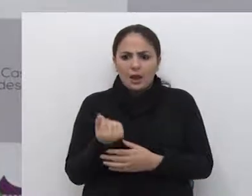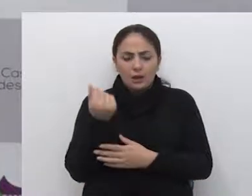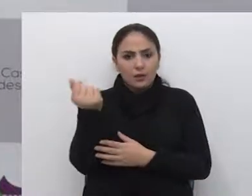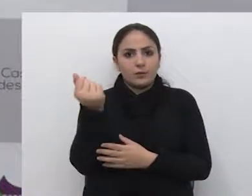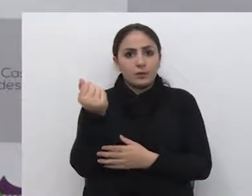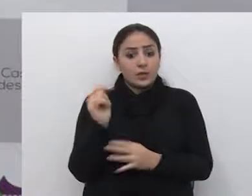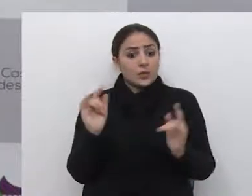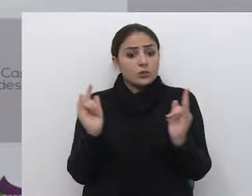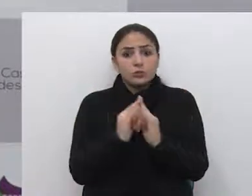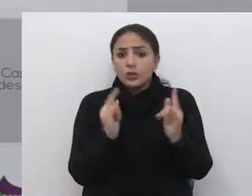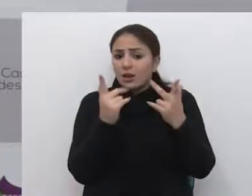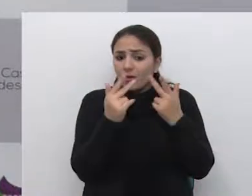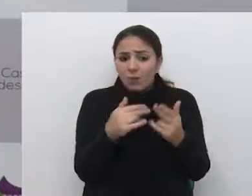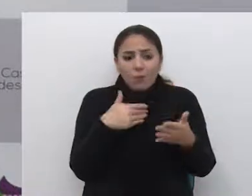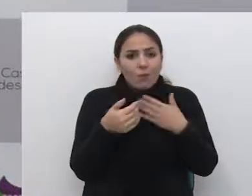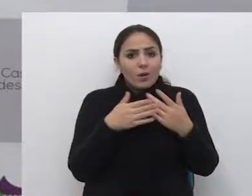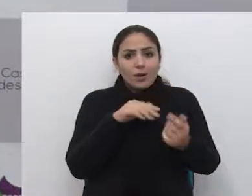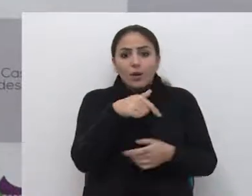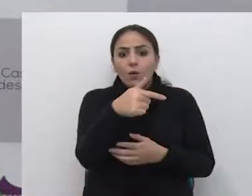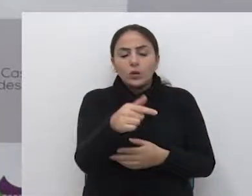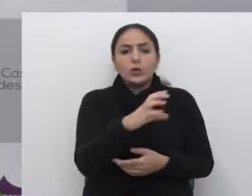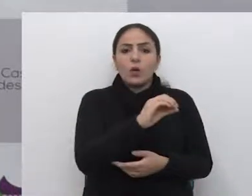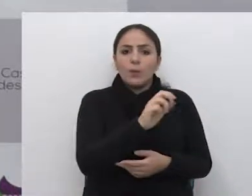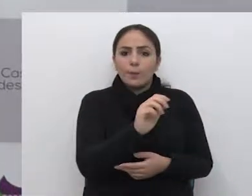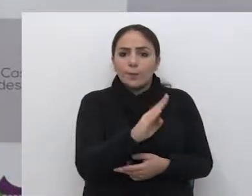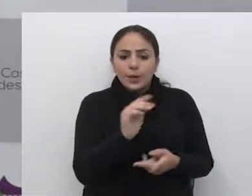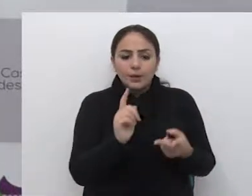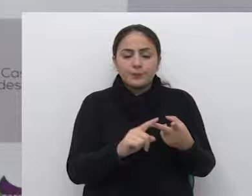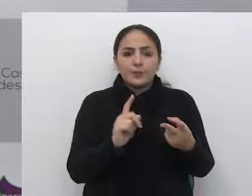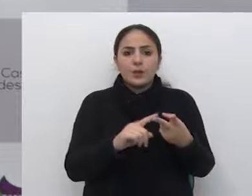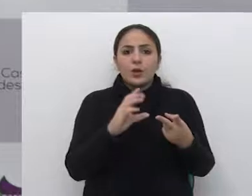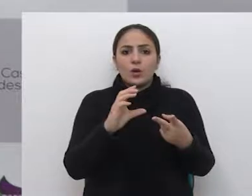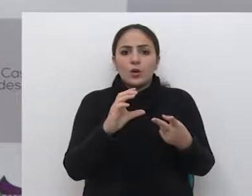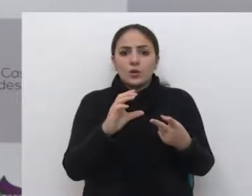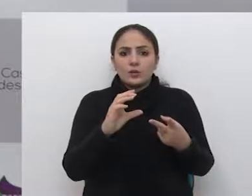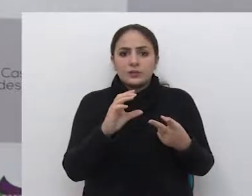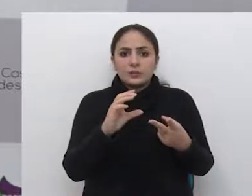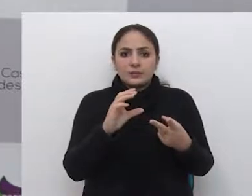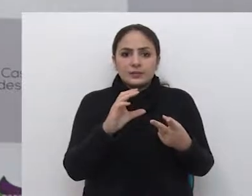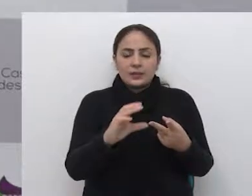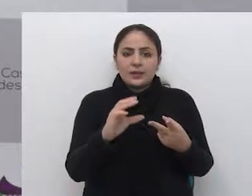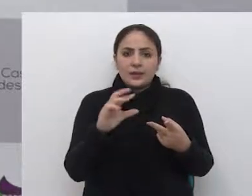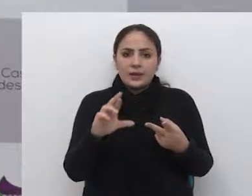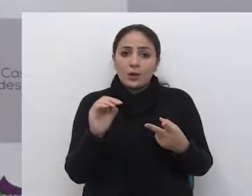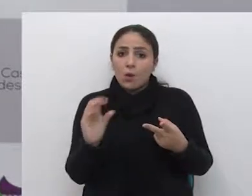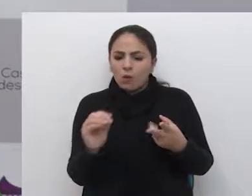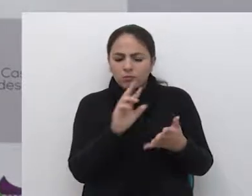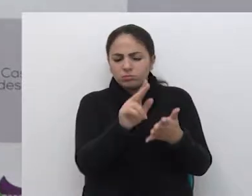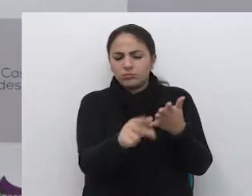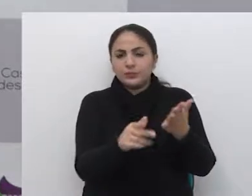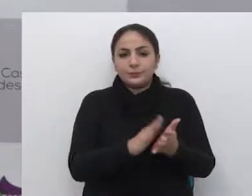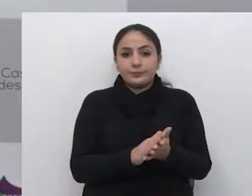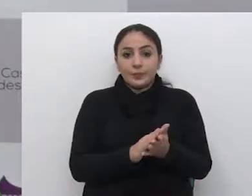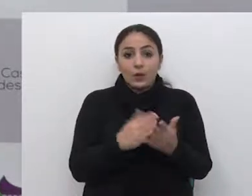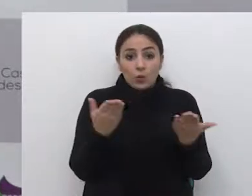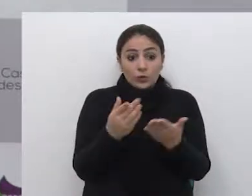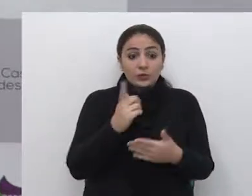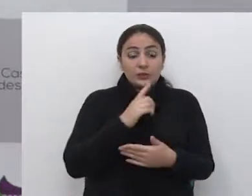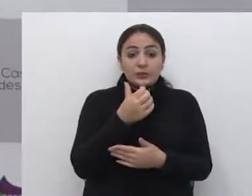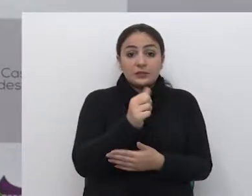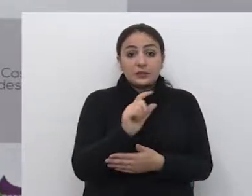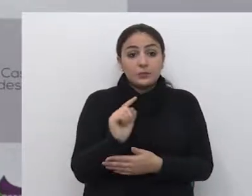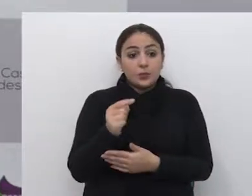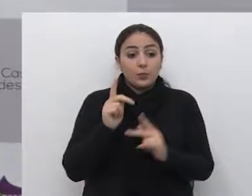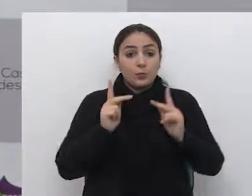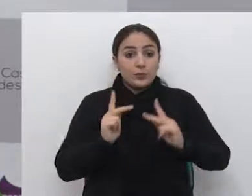Cresci é uma entidade rica, o Cresci é uma entidade como toda outra qualquer, como o AB, como o CREMERS, como a CRO. O Cresci congrega hoje aqui em Passo Fundo 6 mil